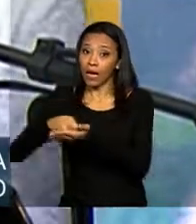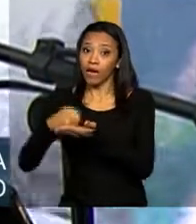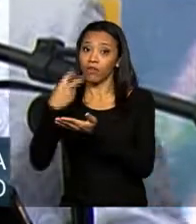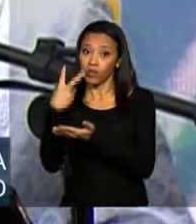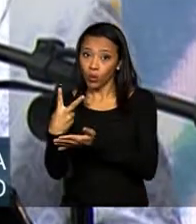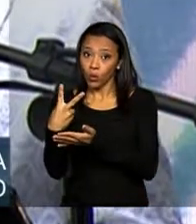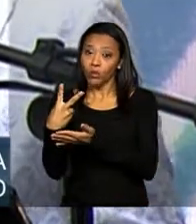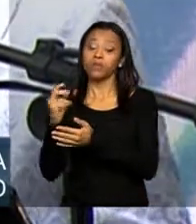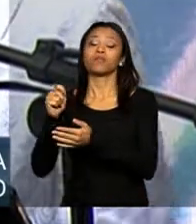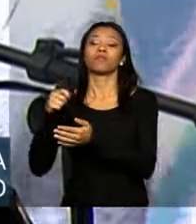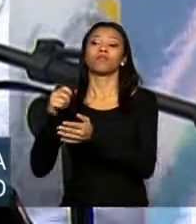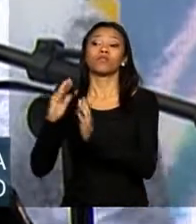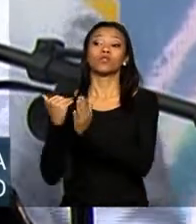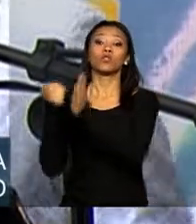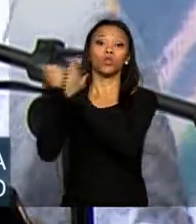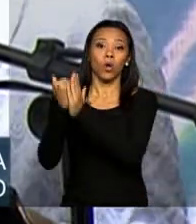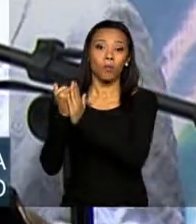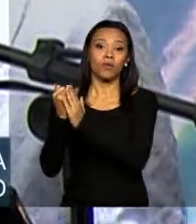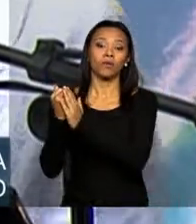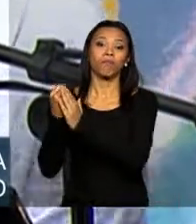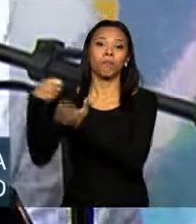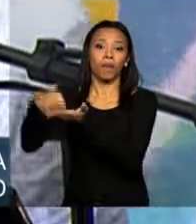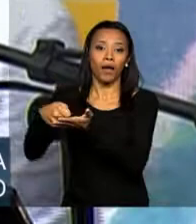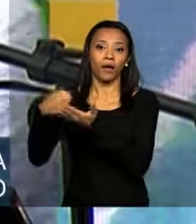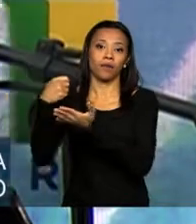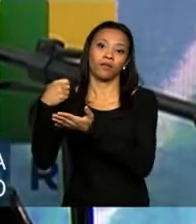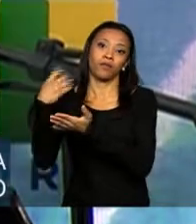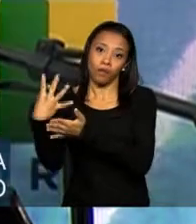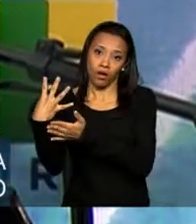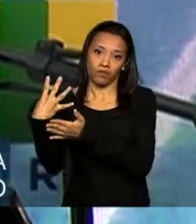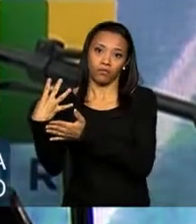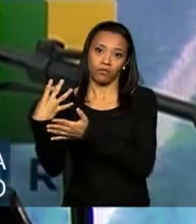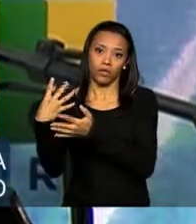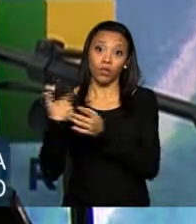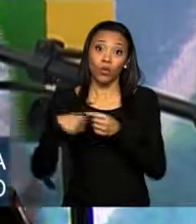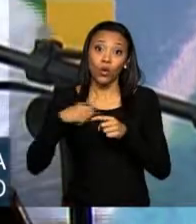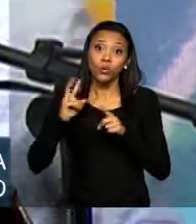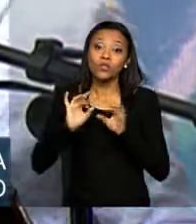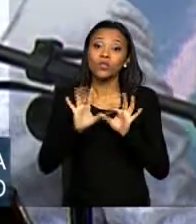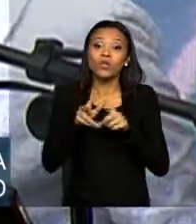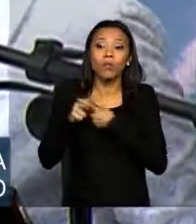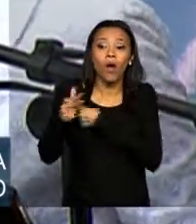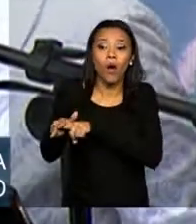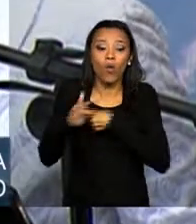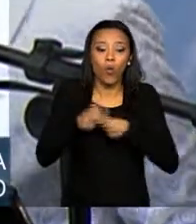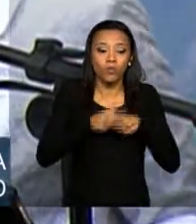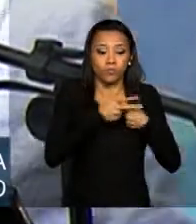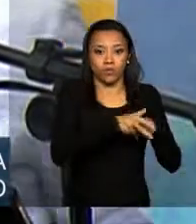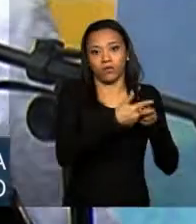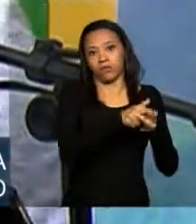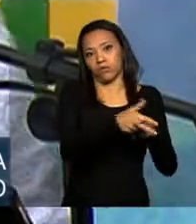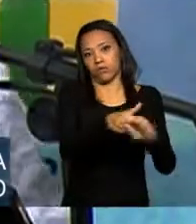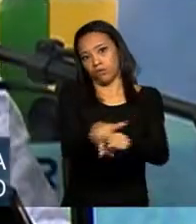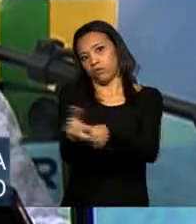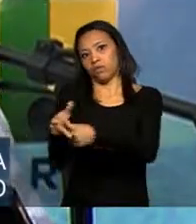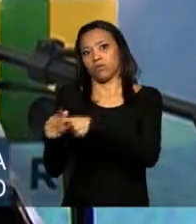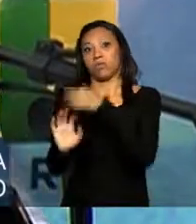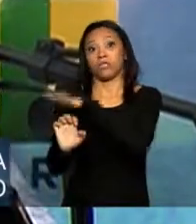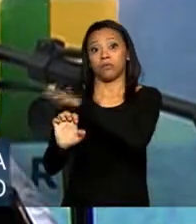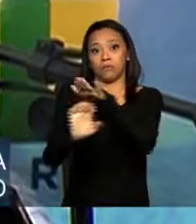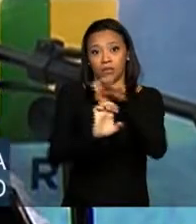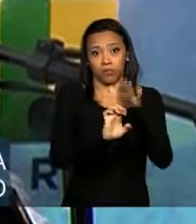quatro e meio Essa é a proposta não tão acabando nós estamos ajustando um pouco porque nós não temos